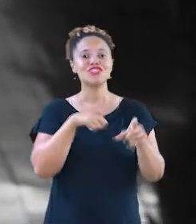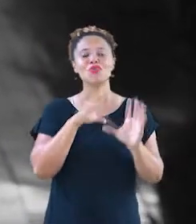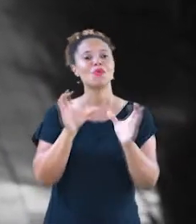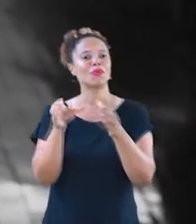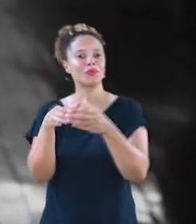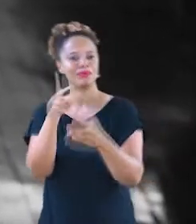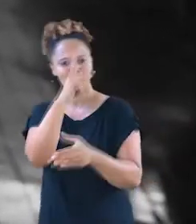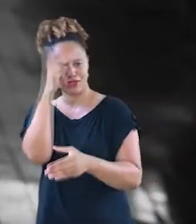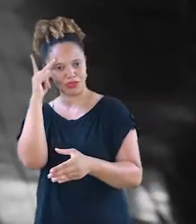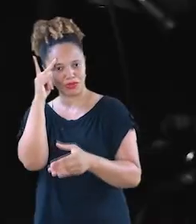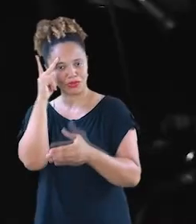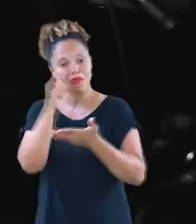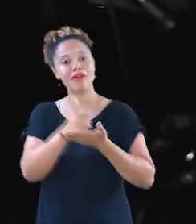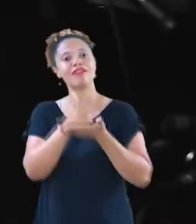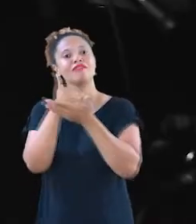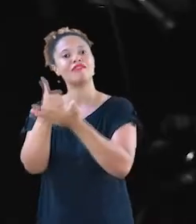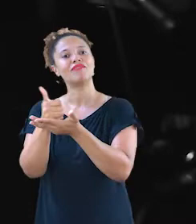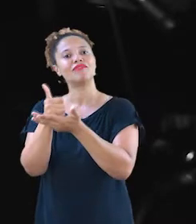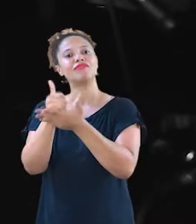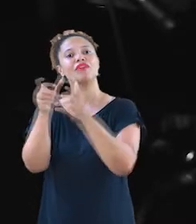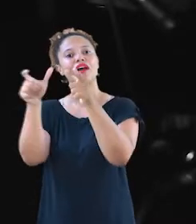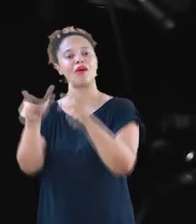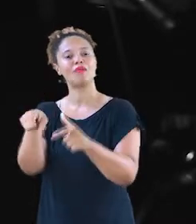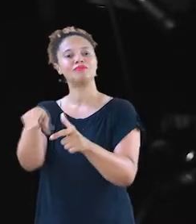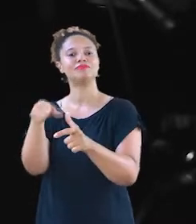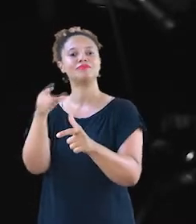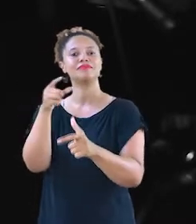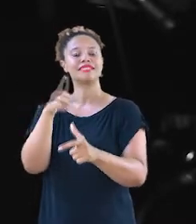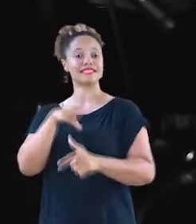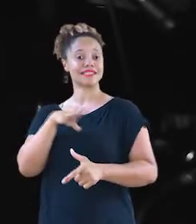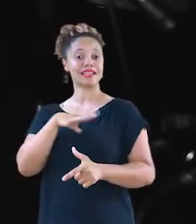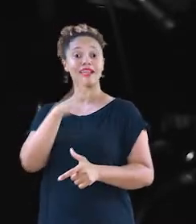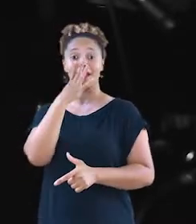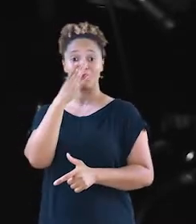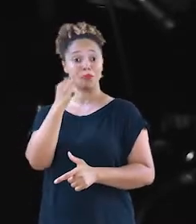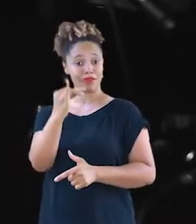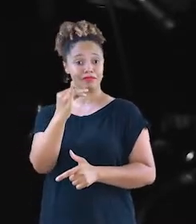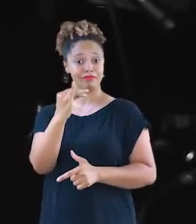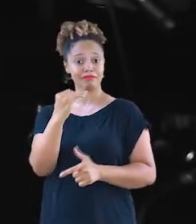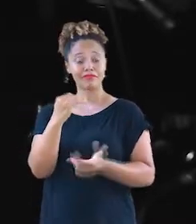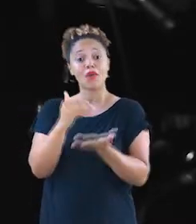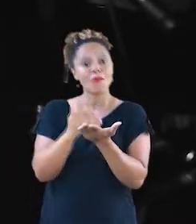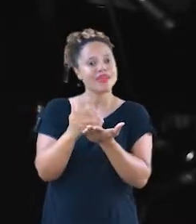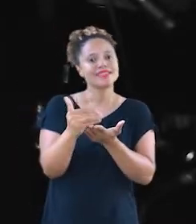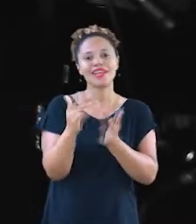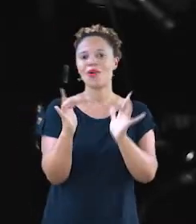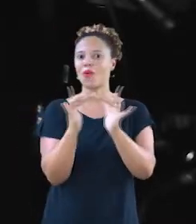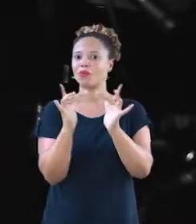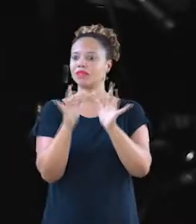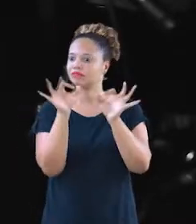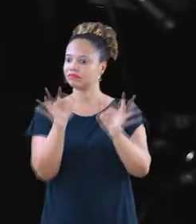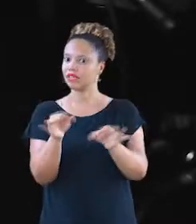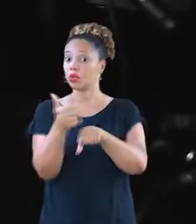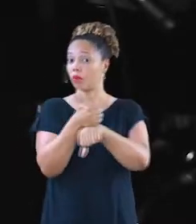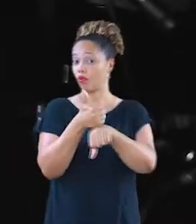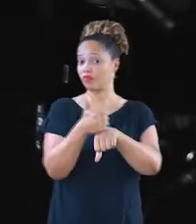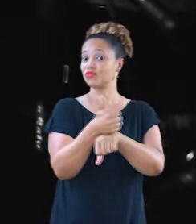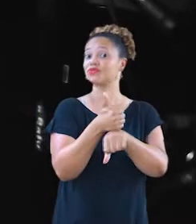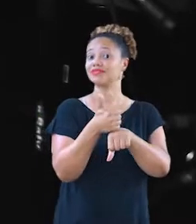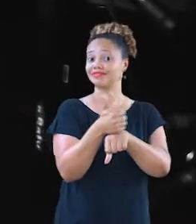Tatuí, aí eu fui pra Tatuí, e Tatuí, aí eu comecei a ter esse contato mais... sério mesmo,